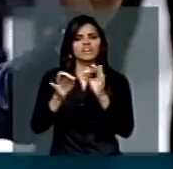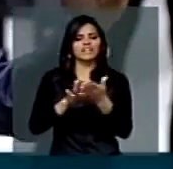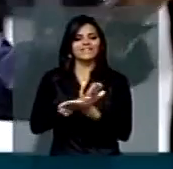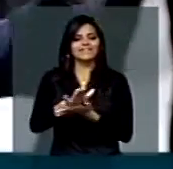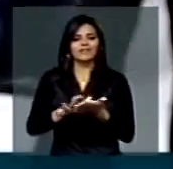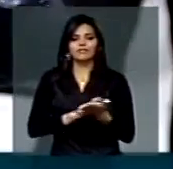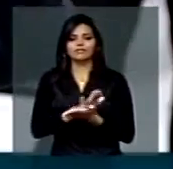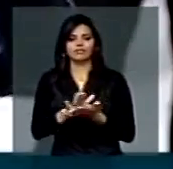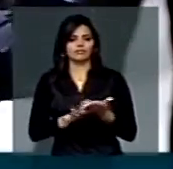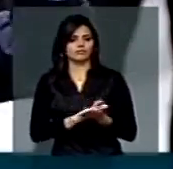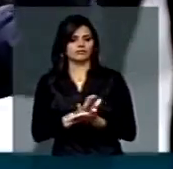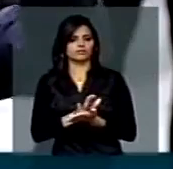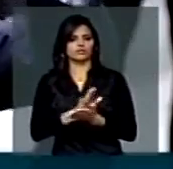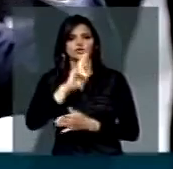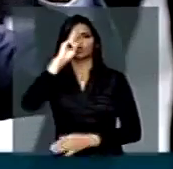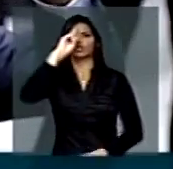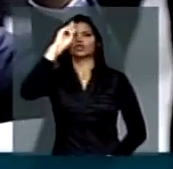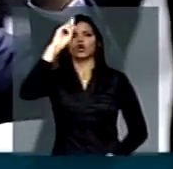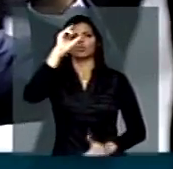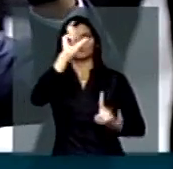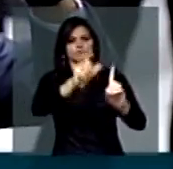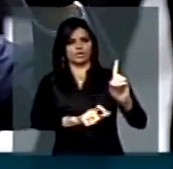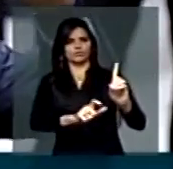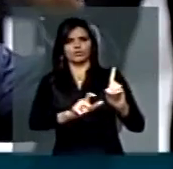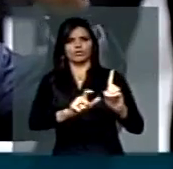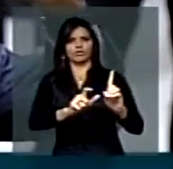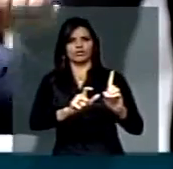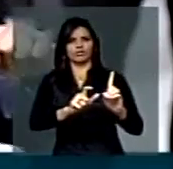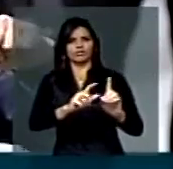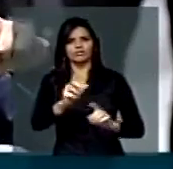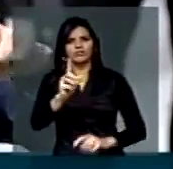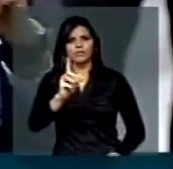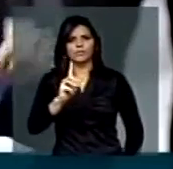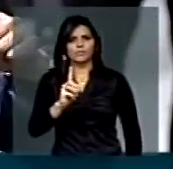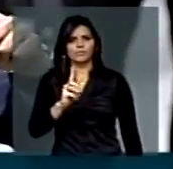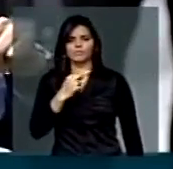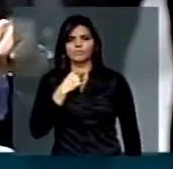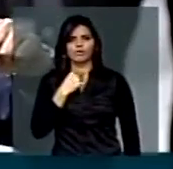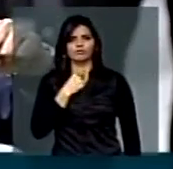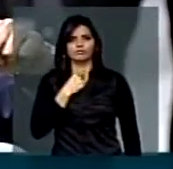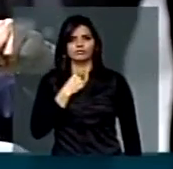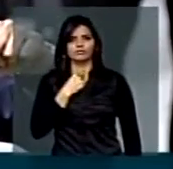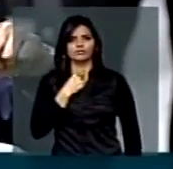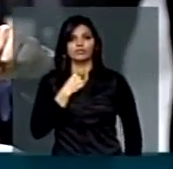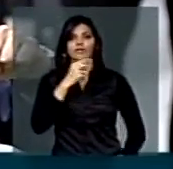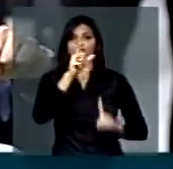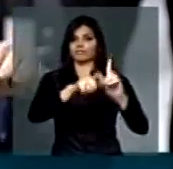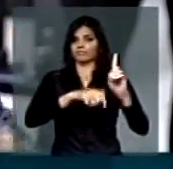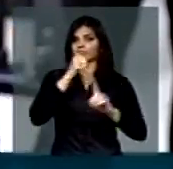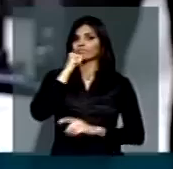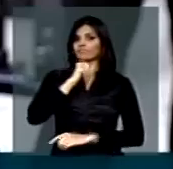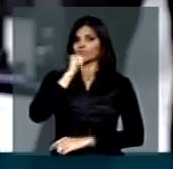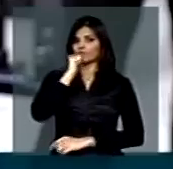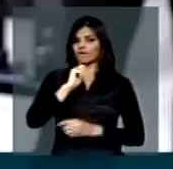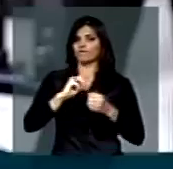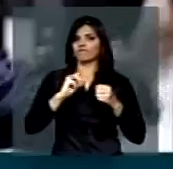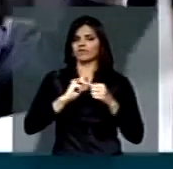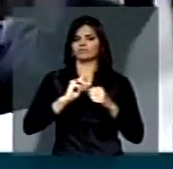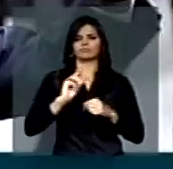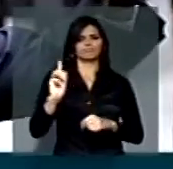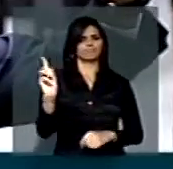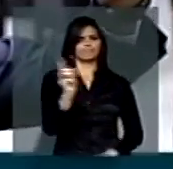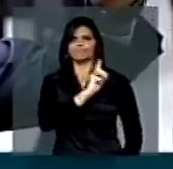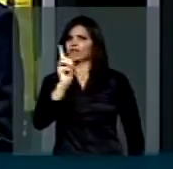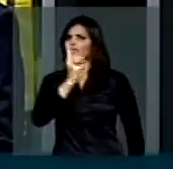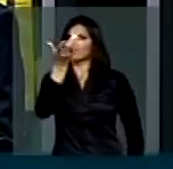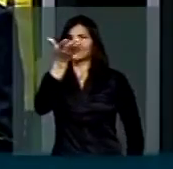nenhuma organização pode ser dono de alguém. E o que ela fez no seu gesto é exatamente negar